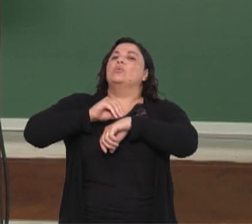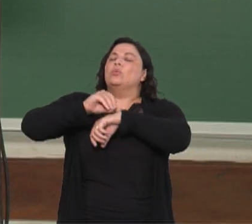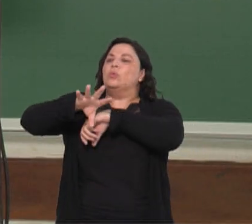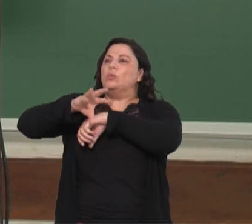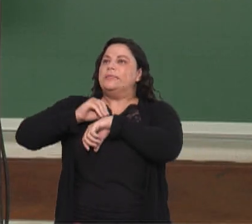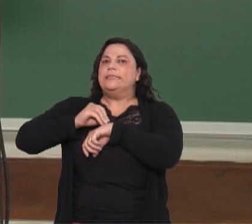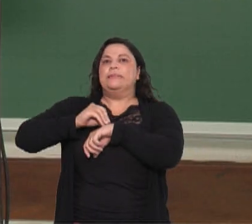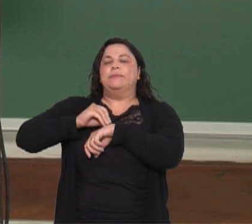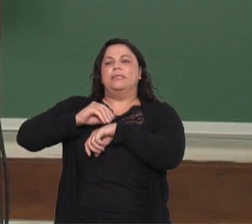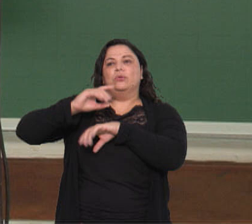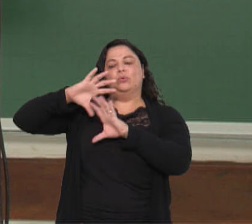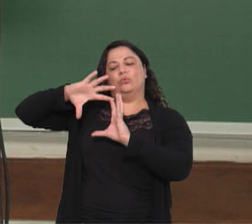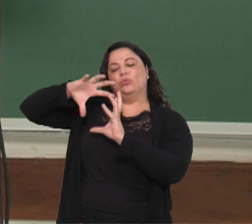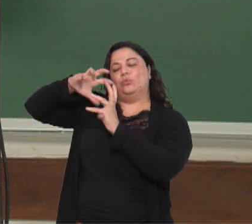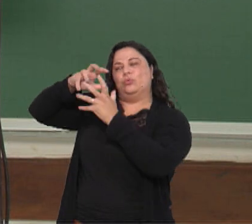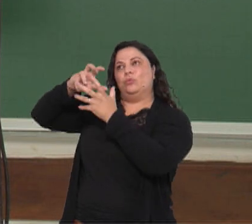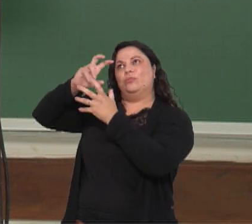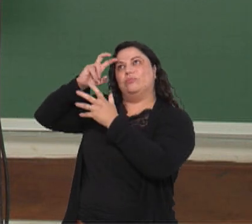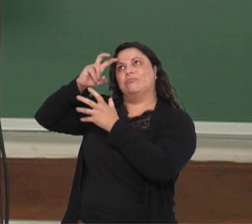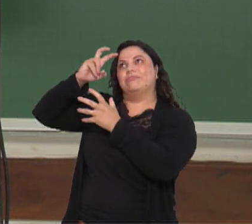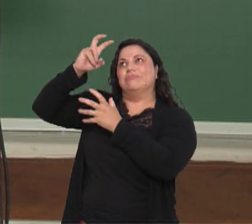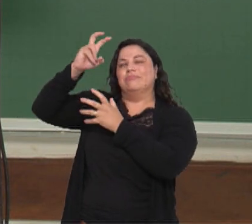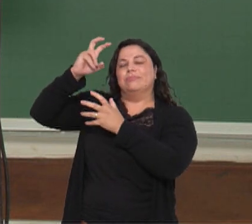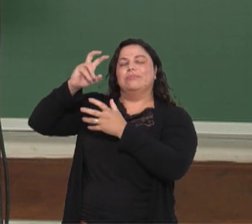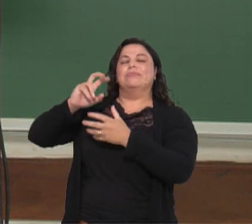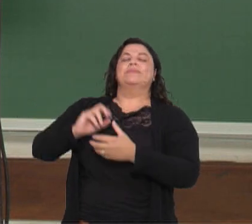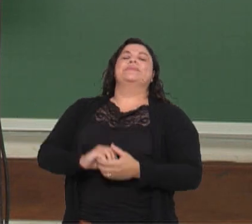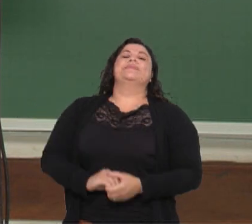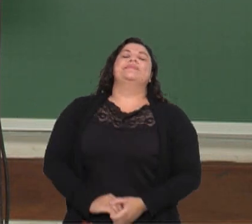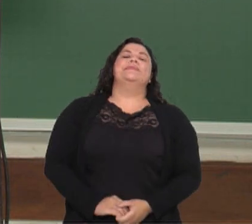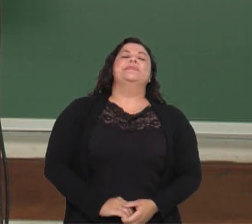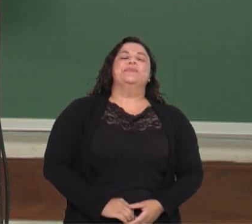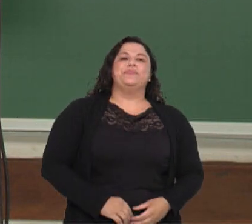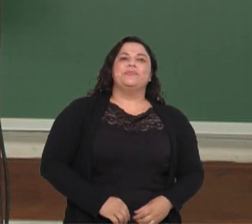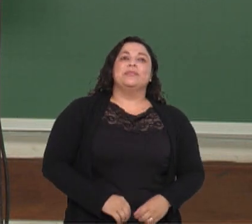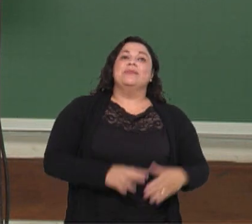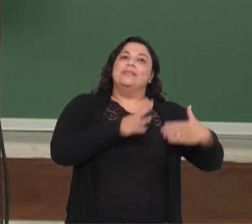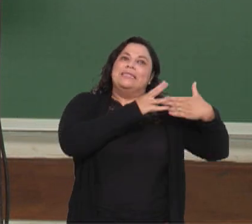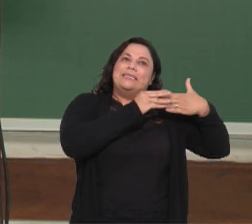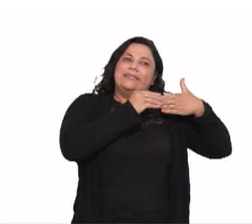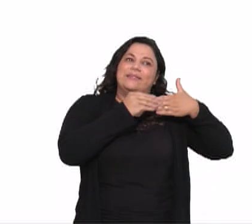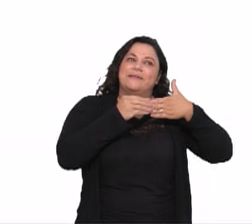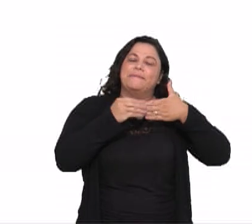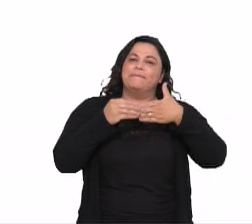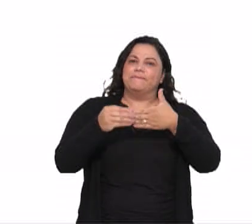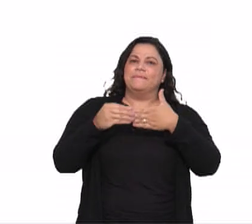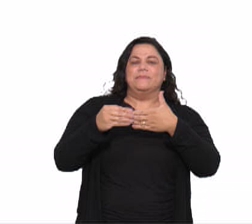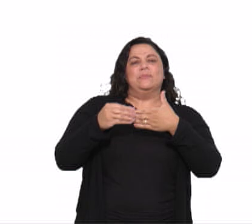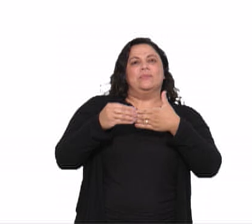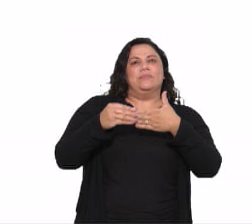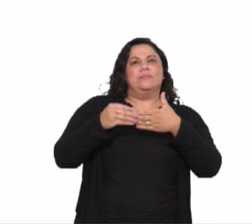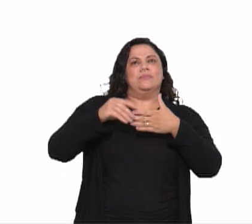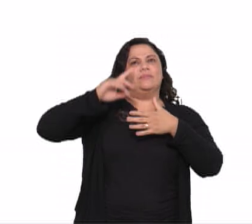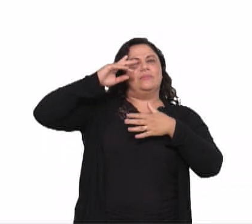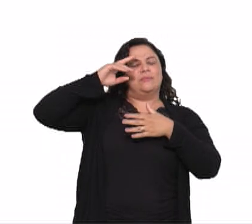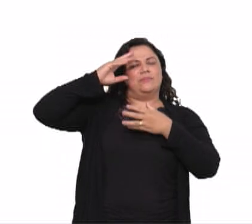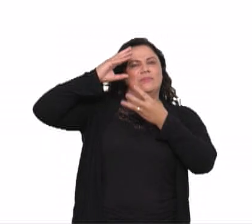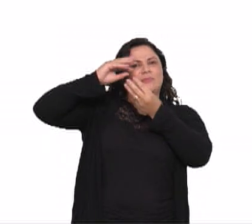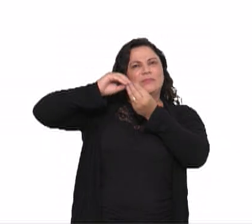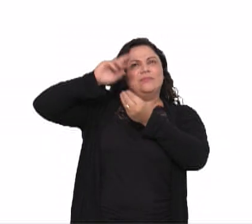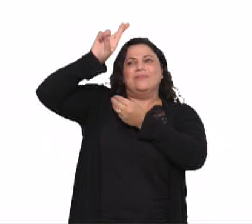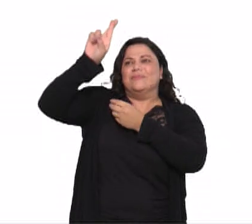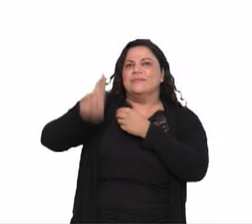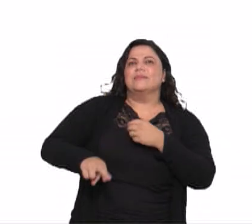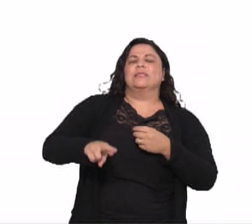mundo inteligível. Aqueles que são guiados por essa parte racional da alma conseguem ter decisões bem refletidas,